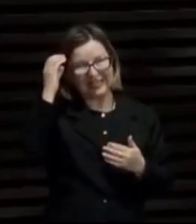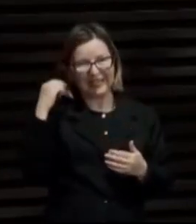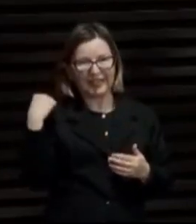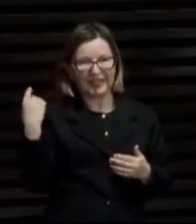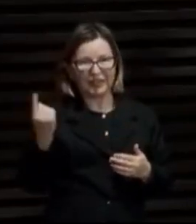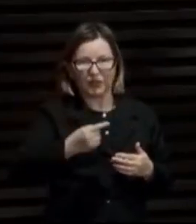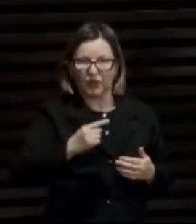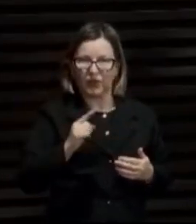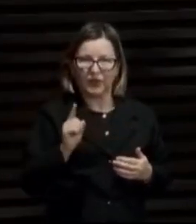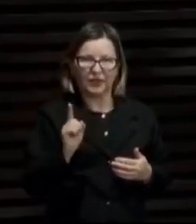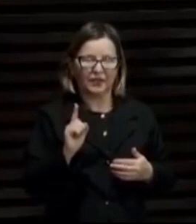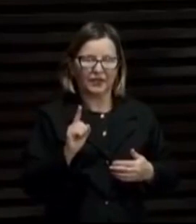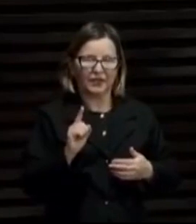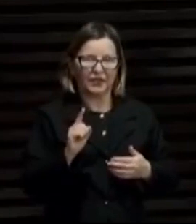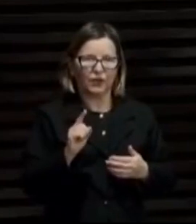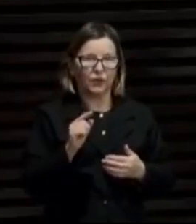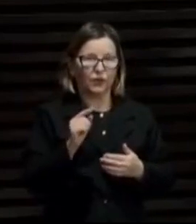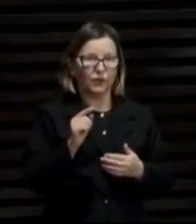de nós mesmos.